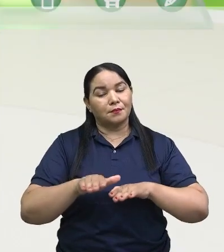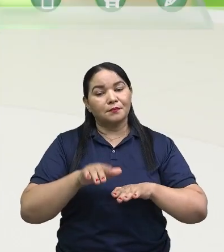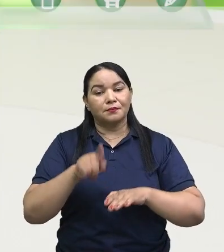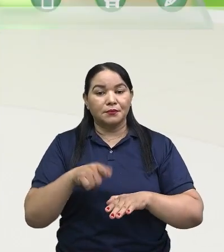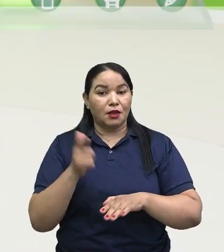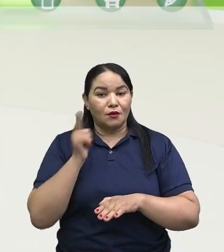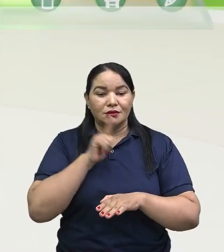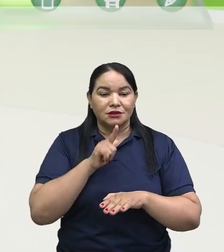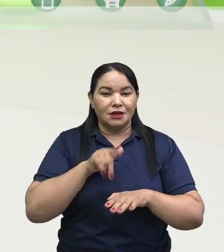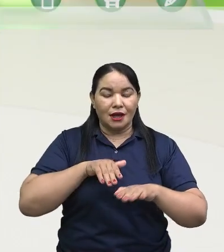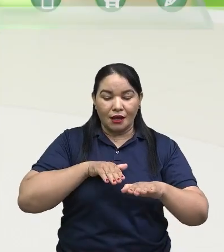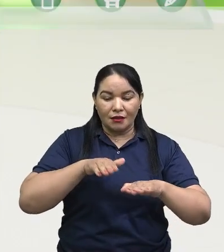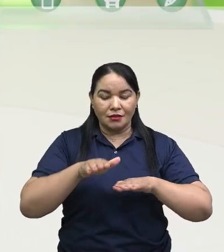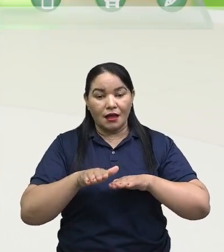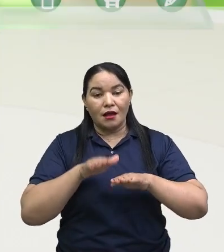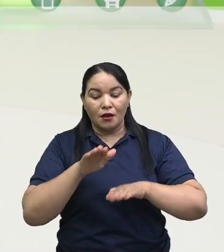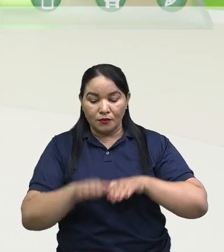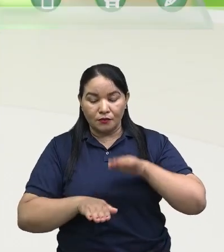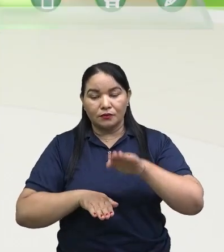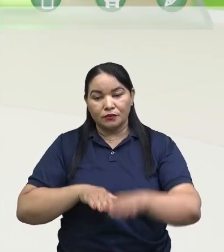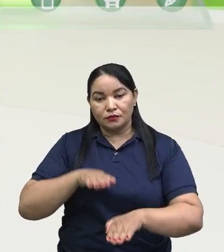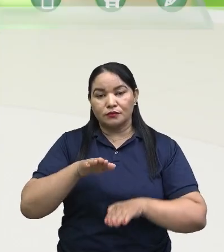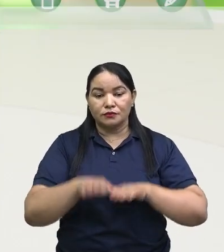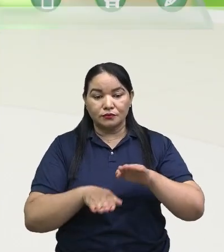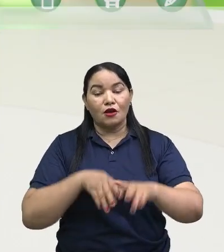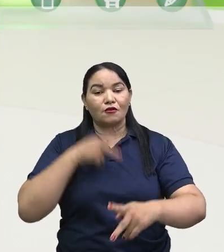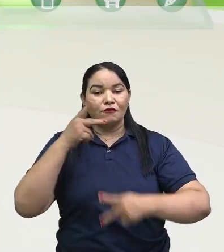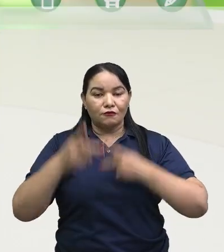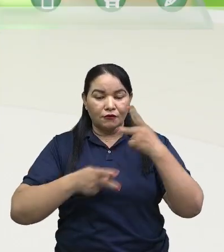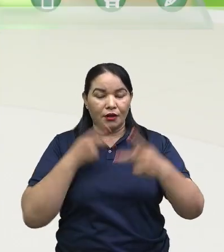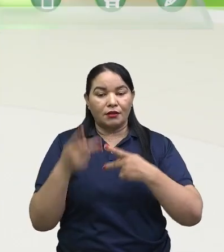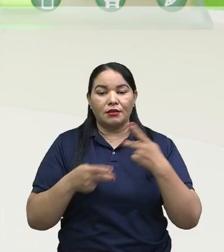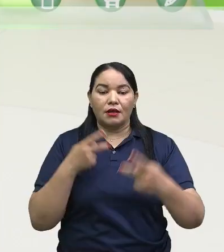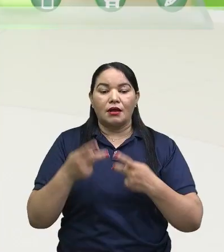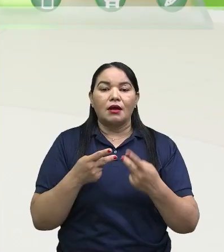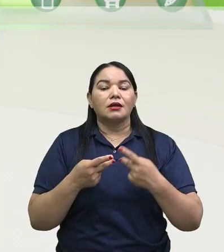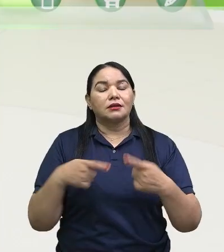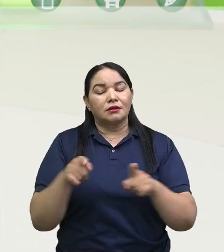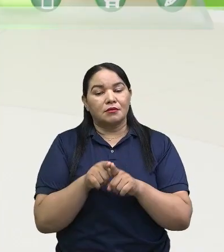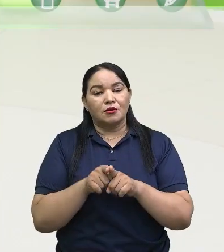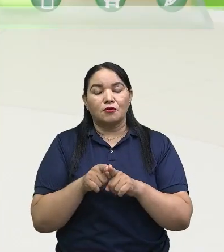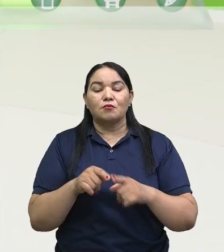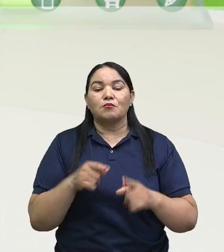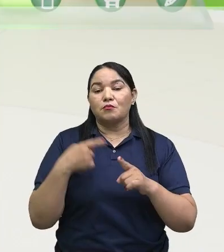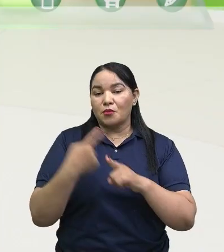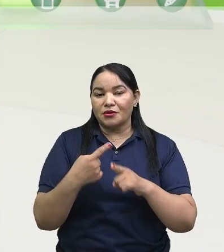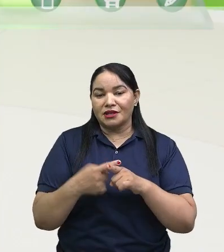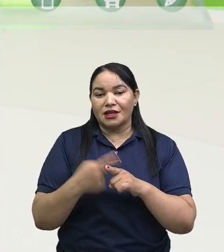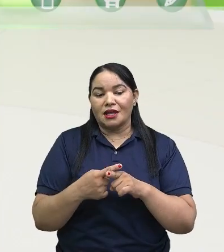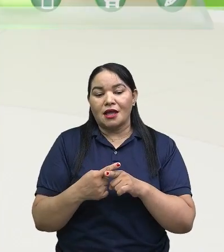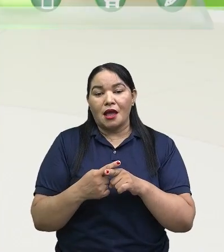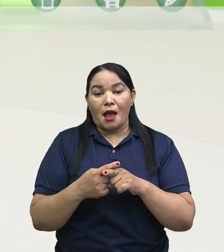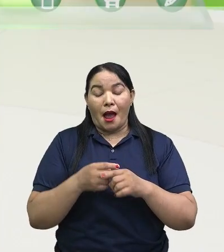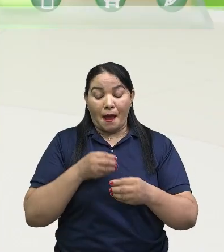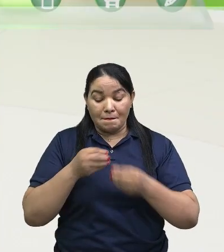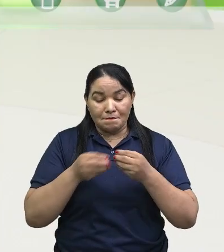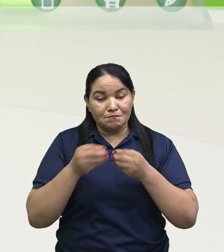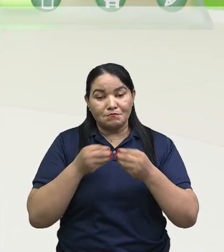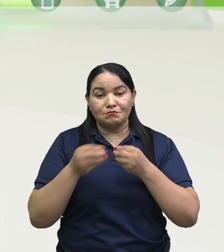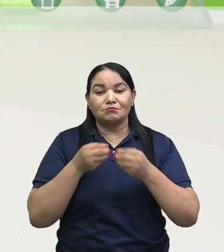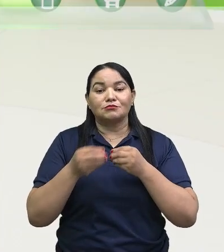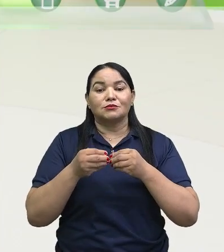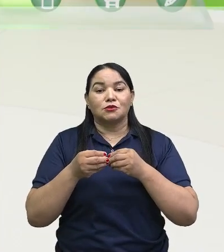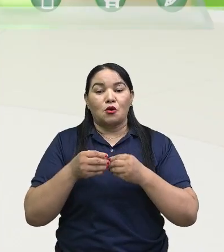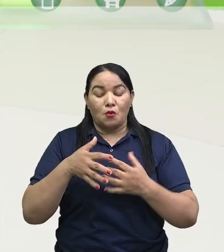observando, né? Então a gente só consegue andar, só consegue gesticular, consegue falar, por quê? Porque eu tenho músculos aqui ligados